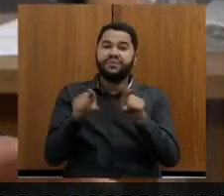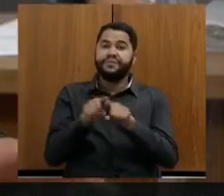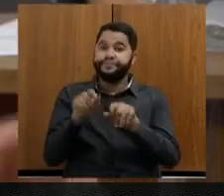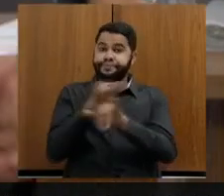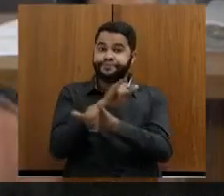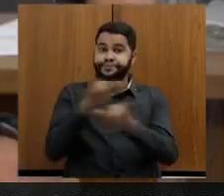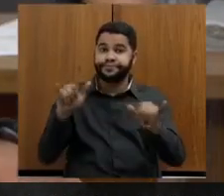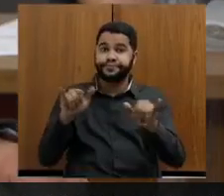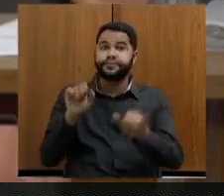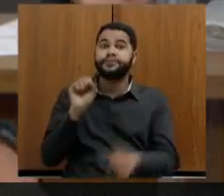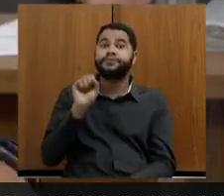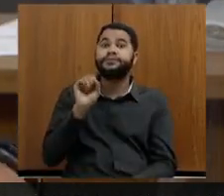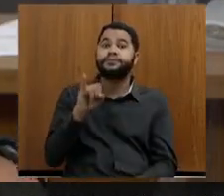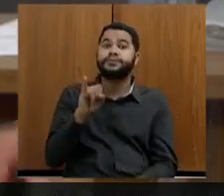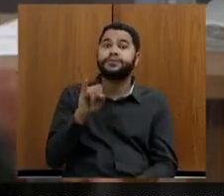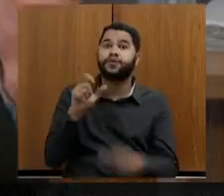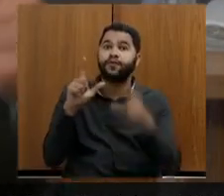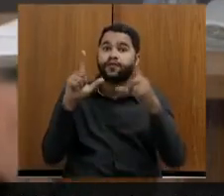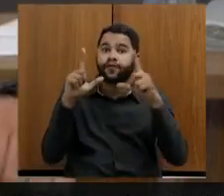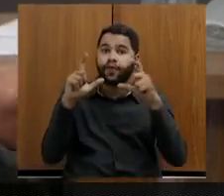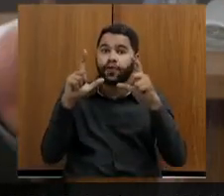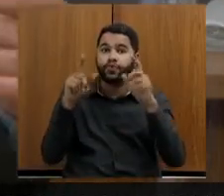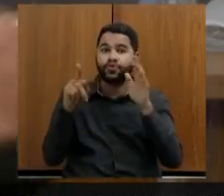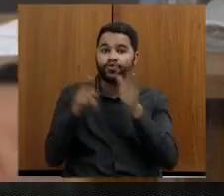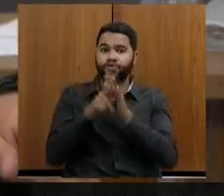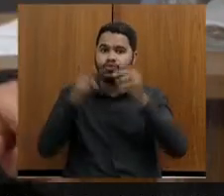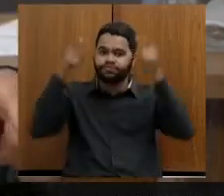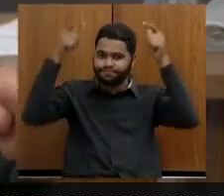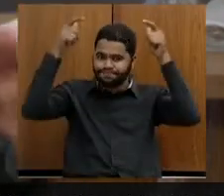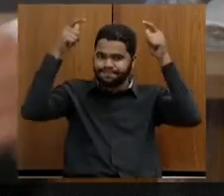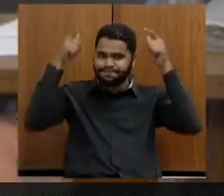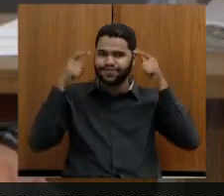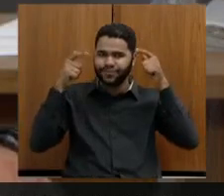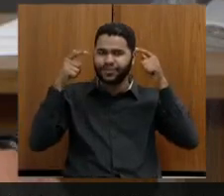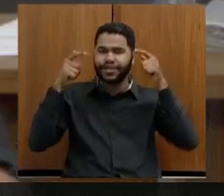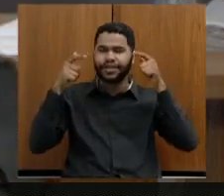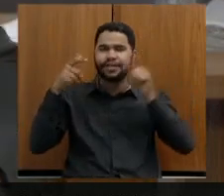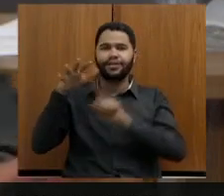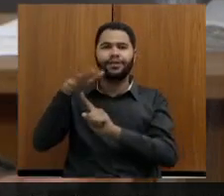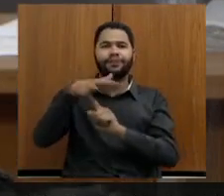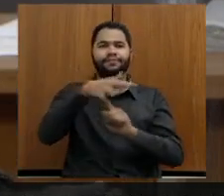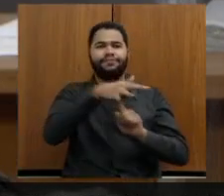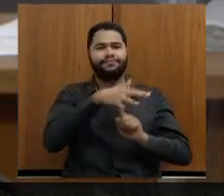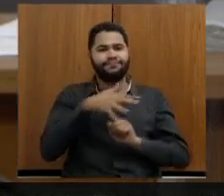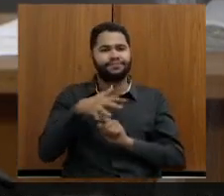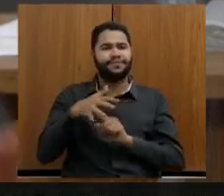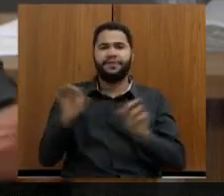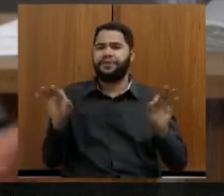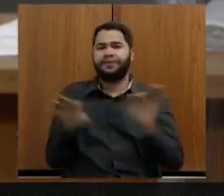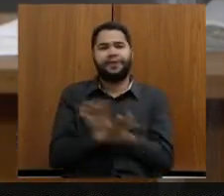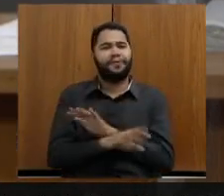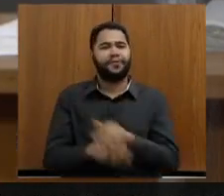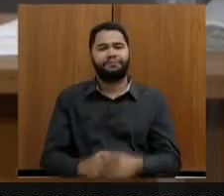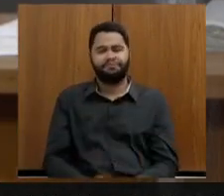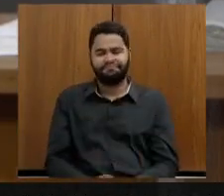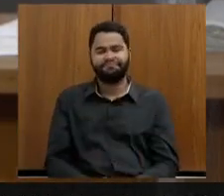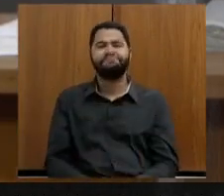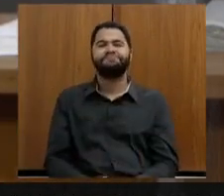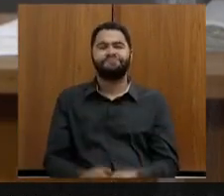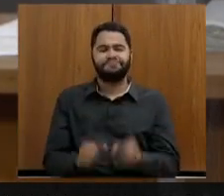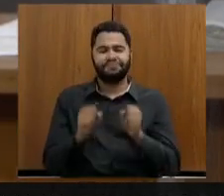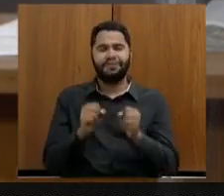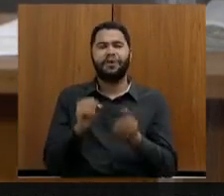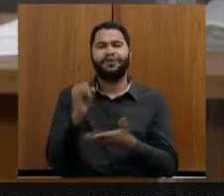e eu vou dizer para o senhor se ela tirar uma foto com o k é de um piloto de helicóptero aí acabou pode